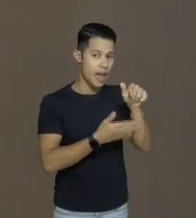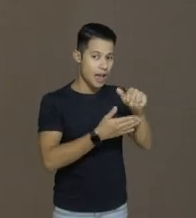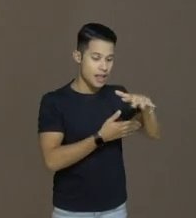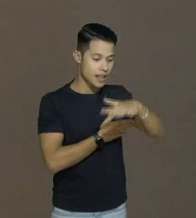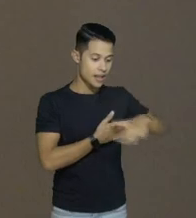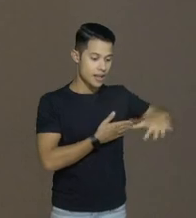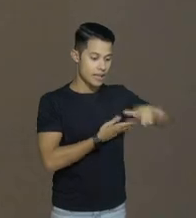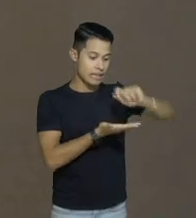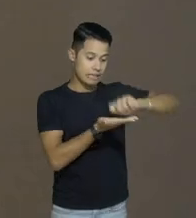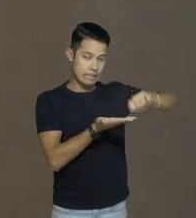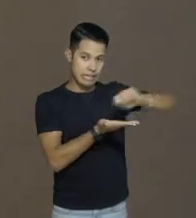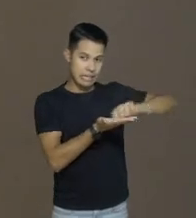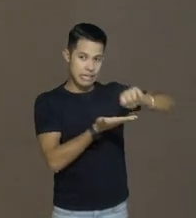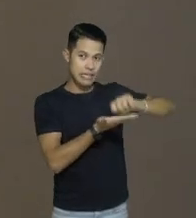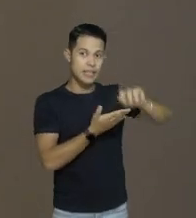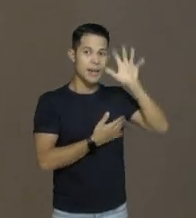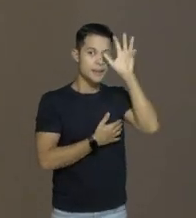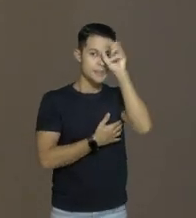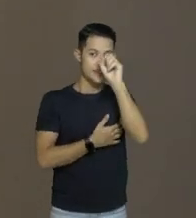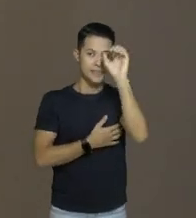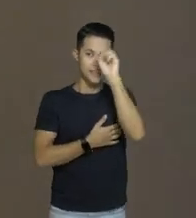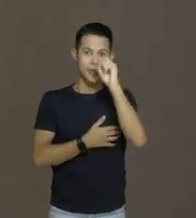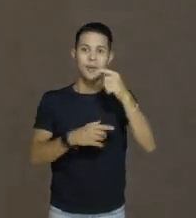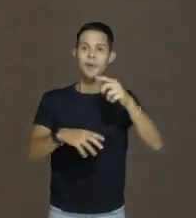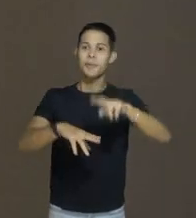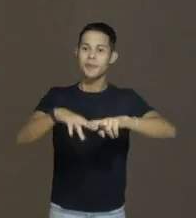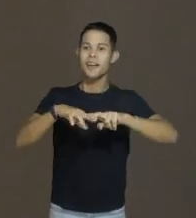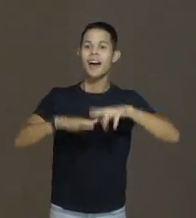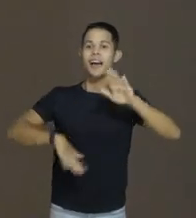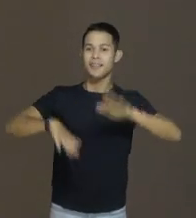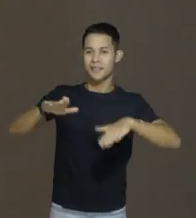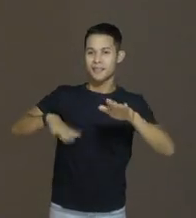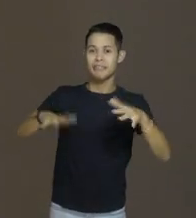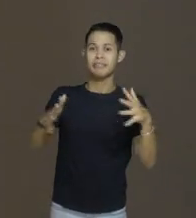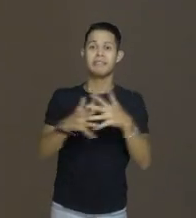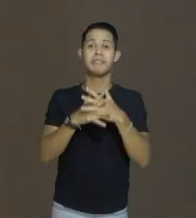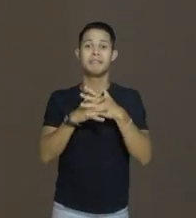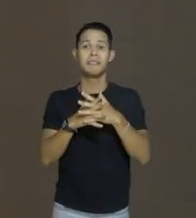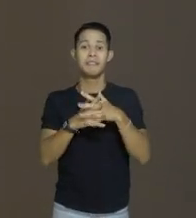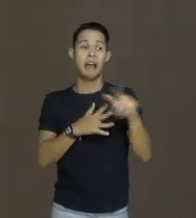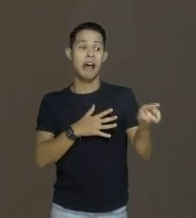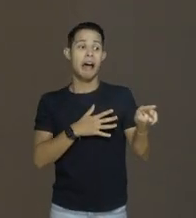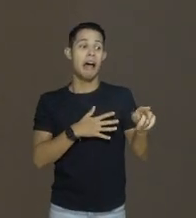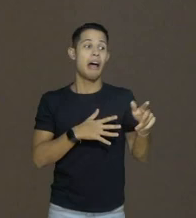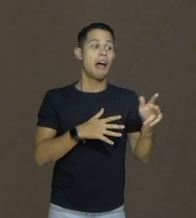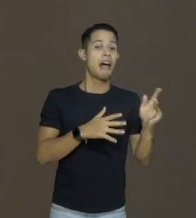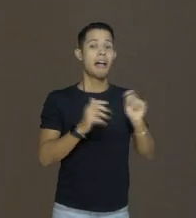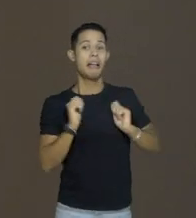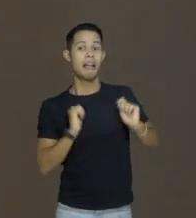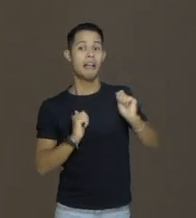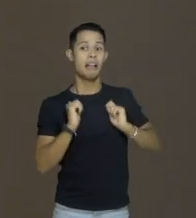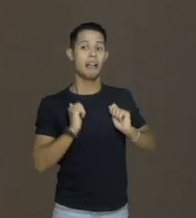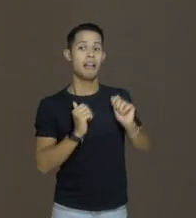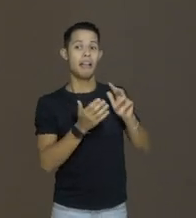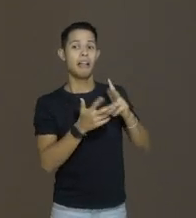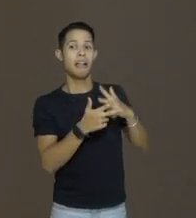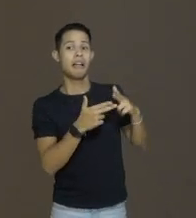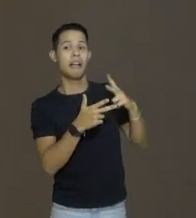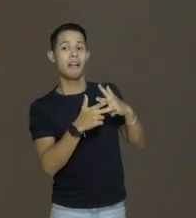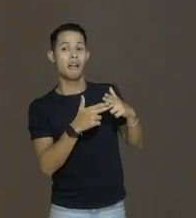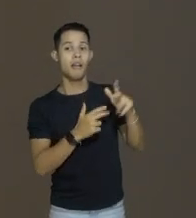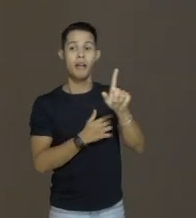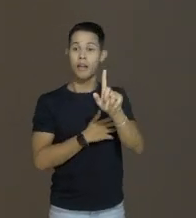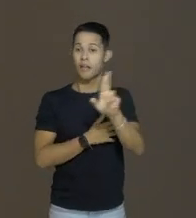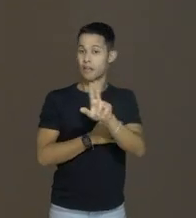aprendizado. Então, por isso que, às vezes, confunde, porque as pessoas dizem, ah, ele é distraído. Às vezes, ele é um disléxico que não